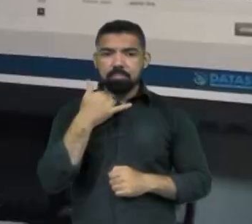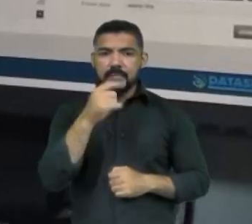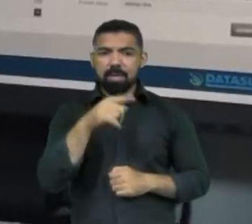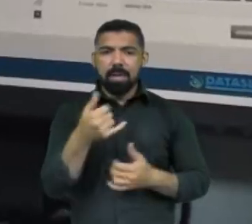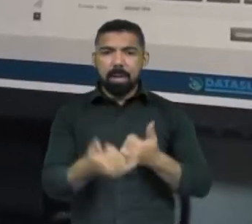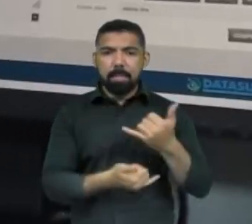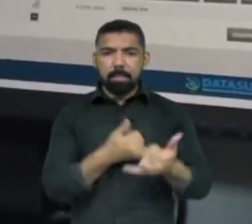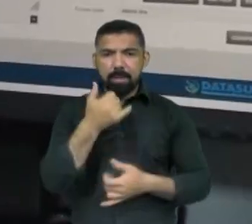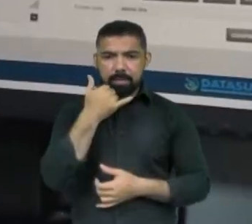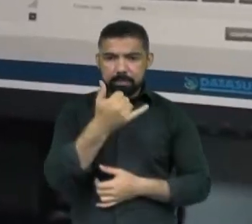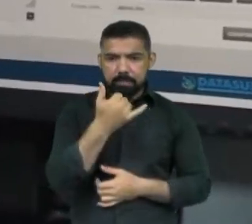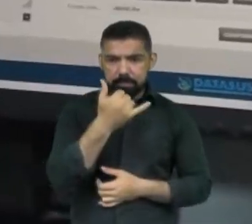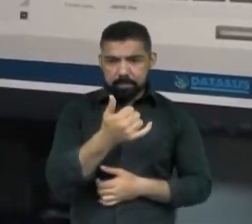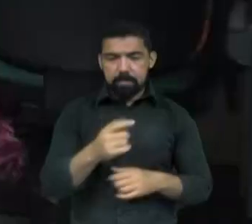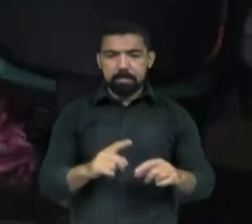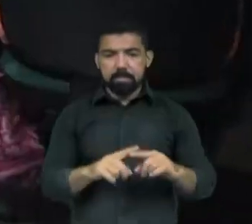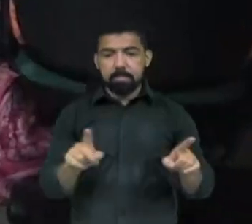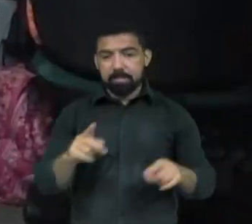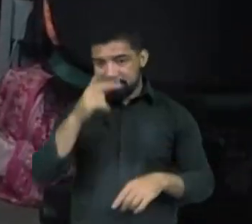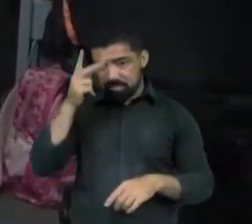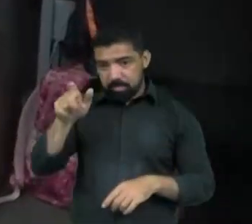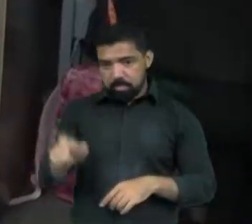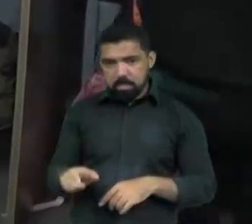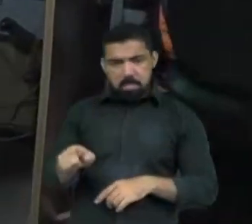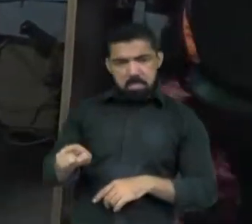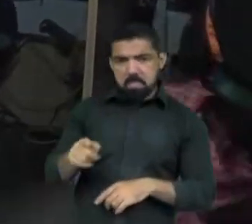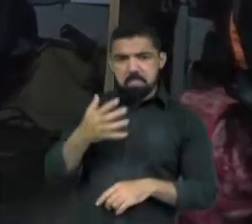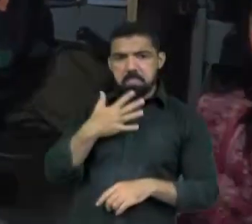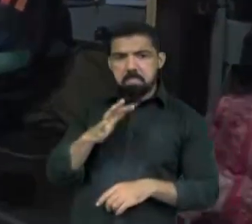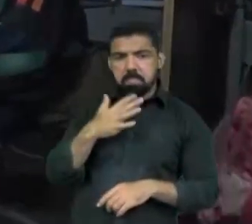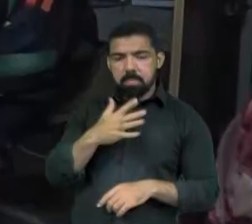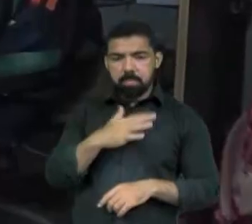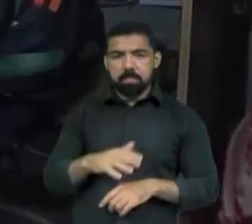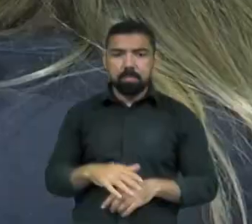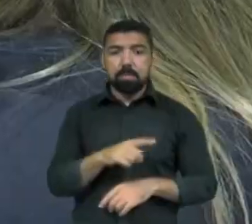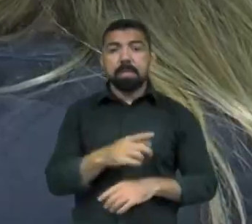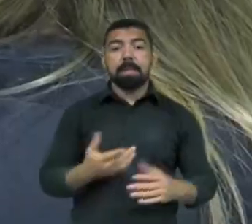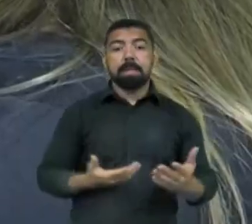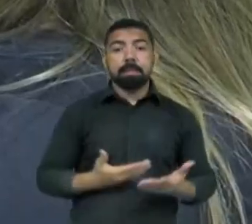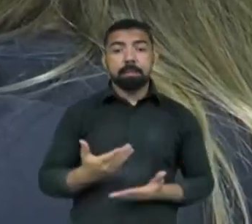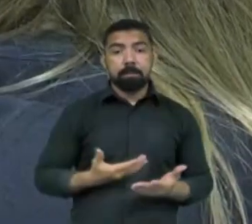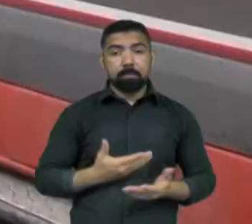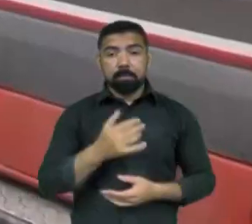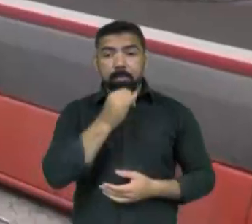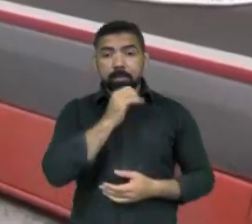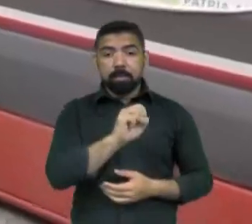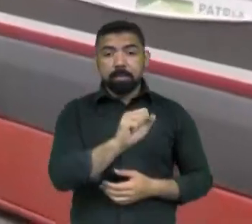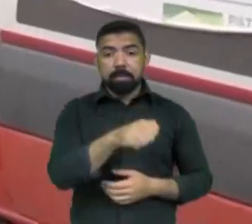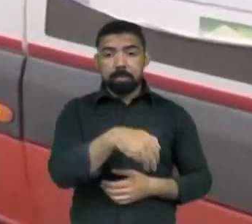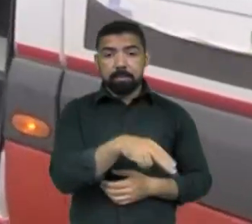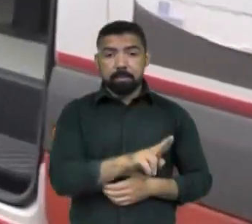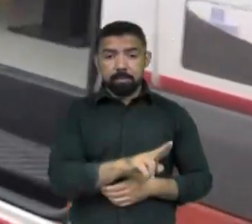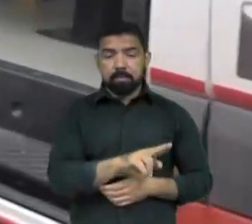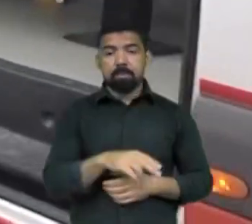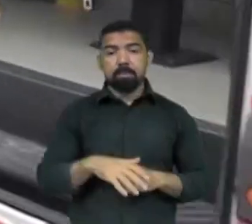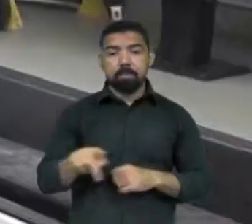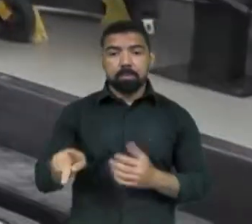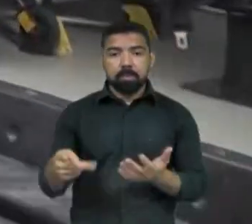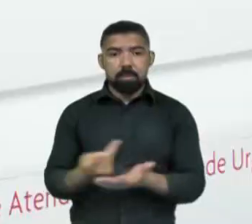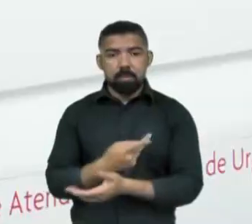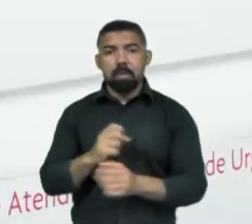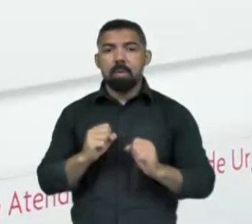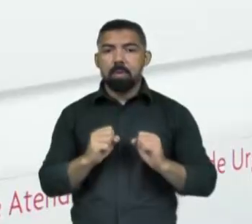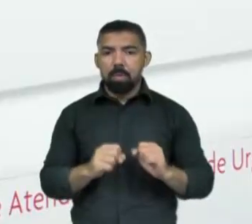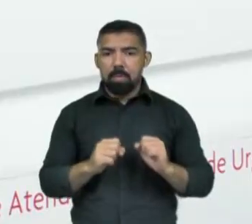ligação, geralmente por um desconhecido. E quando acontece para o serviço de atendimento móvel de urgência, a pegadinha pode custar uma